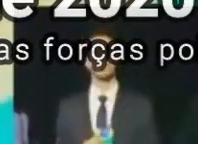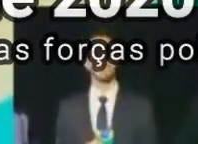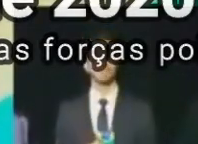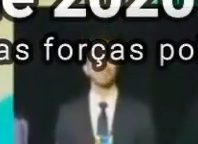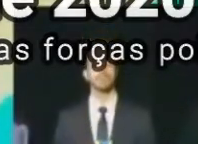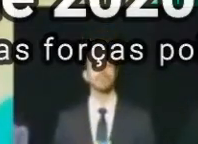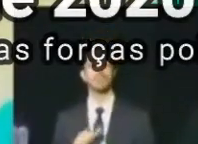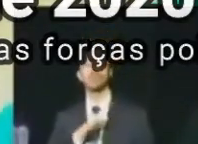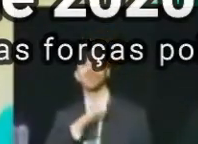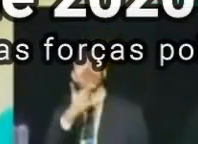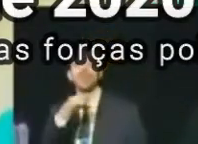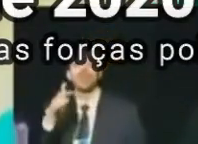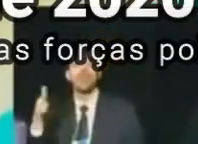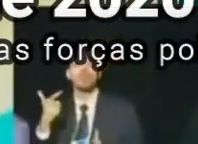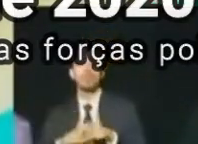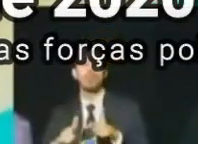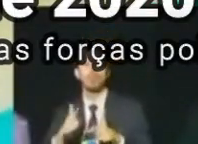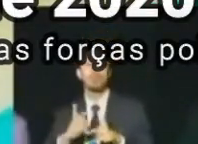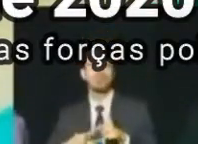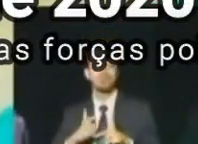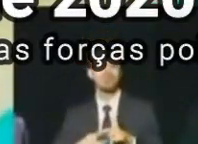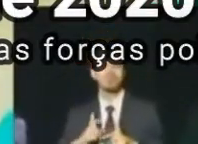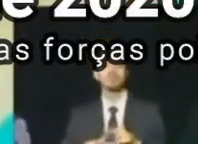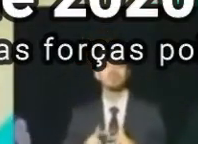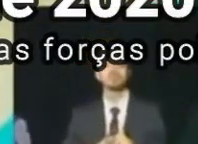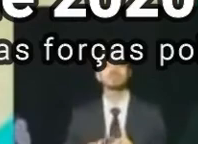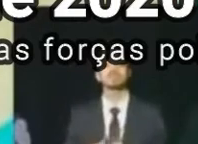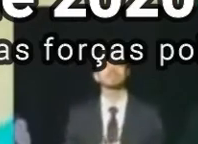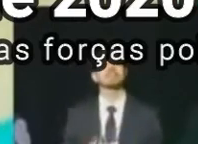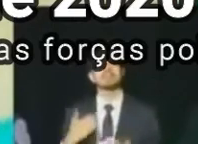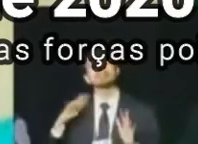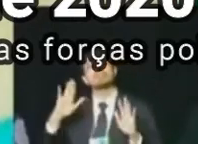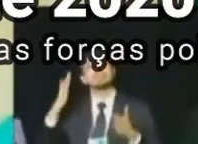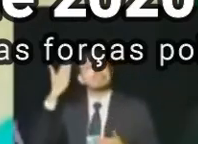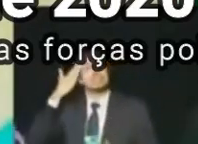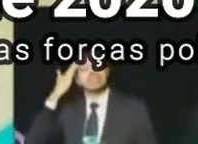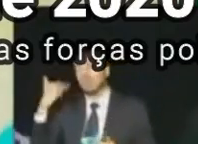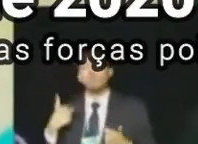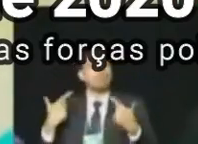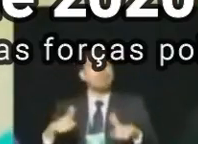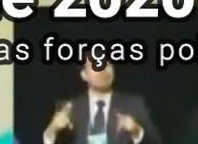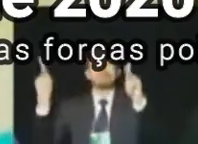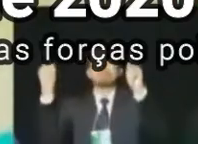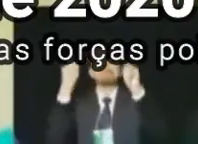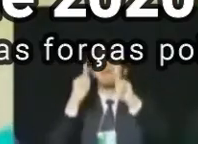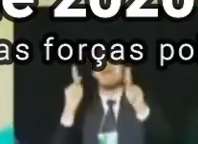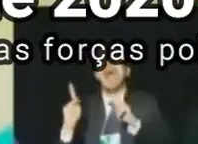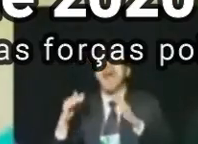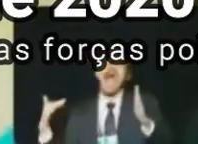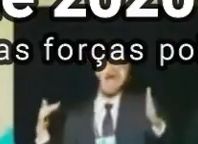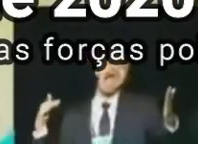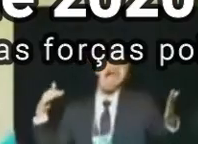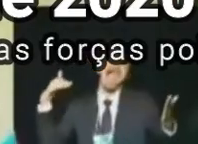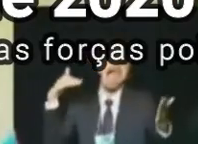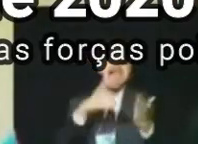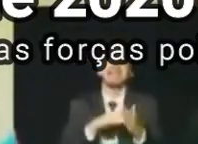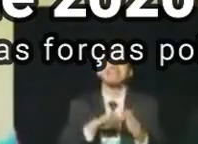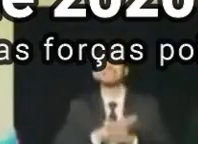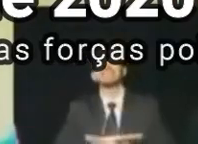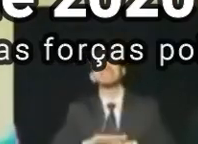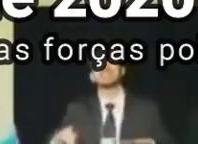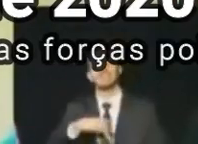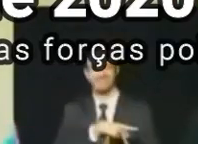Outros problemas sei que terei. Sei que não terei paz até o final do mandato. Mas eu